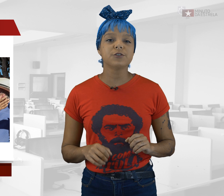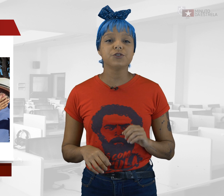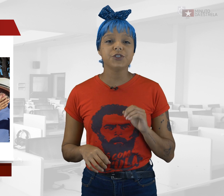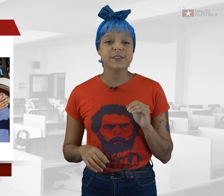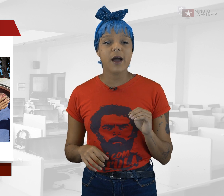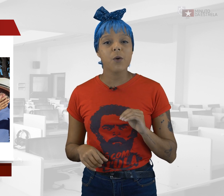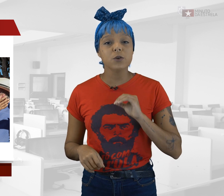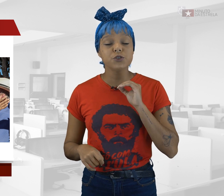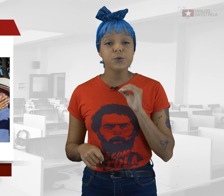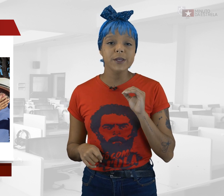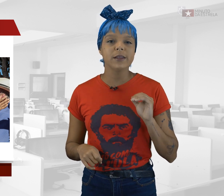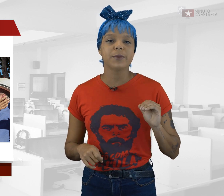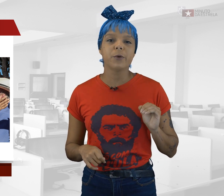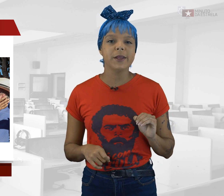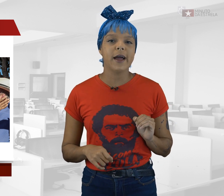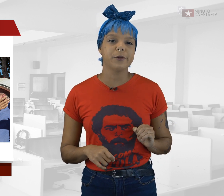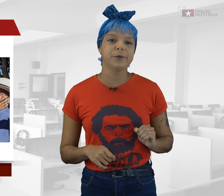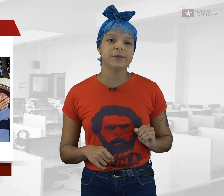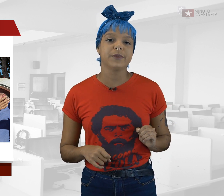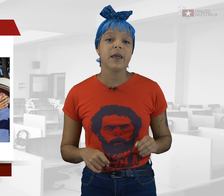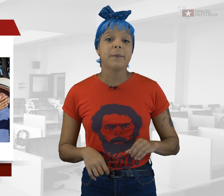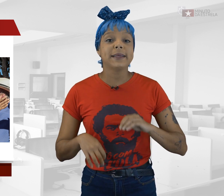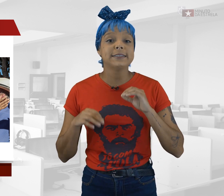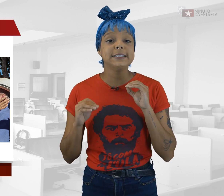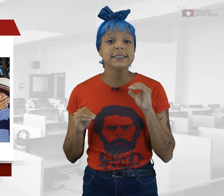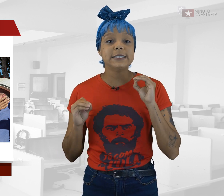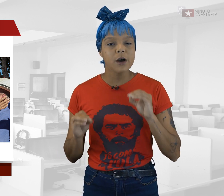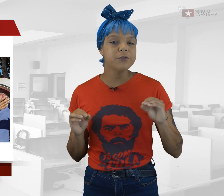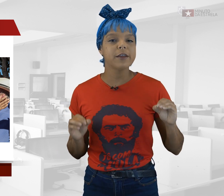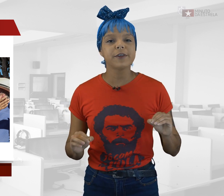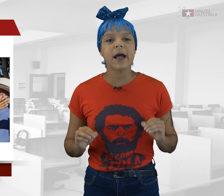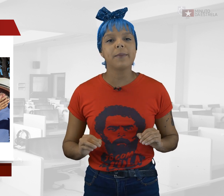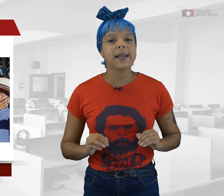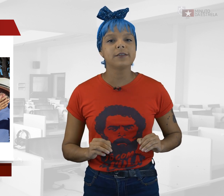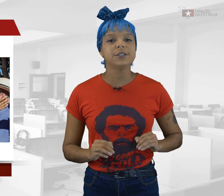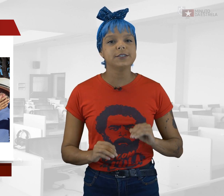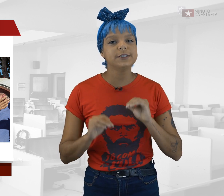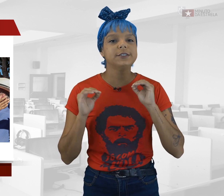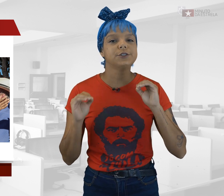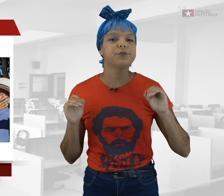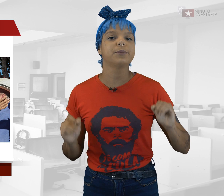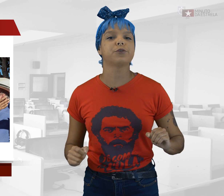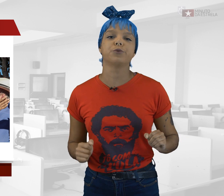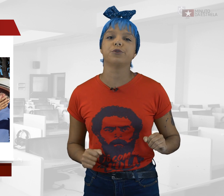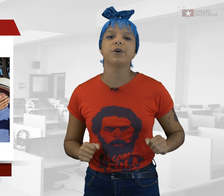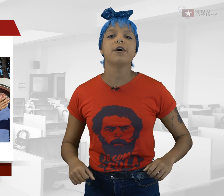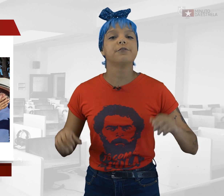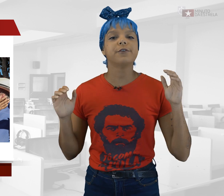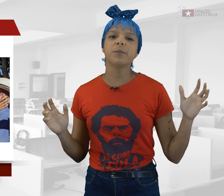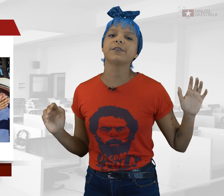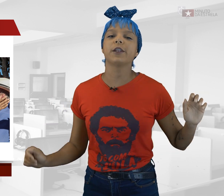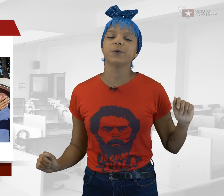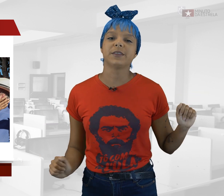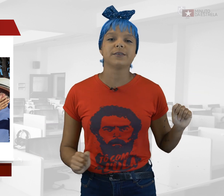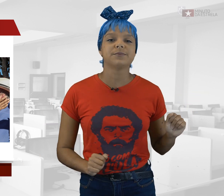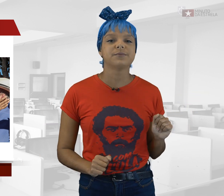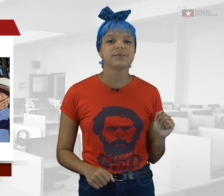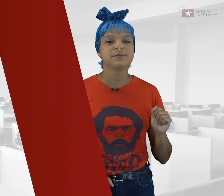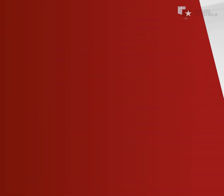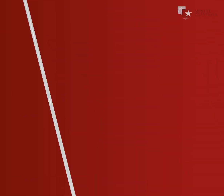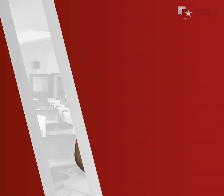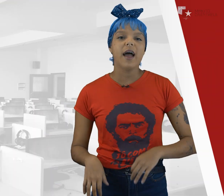da farsa judicial construída para humilhar Lula. Mas a gente não vai ficar parado diante deste novo absurdo. Vamos à